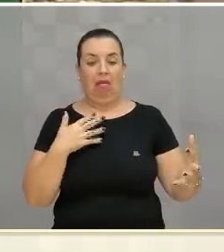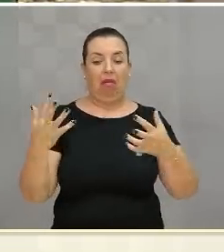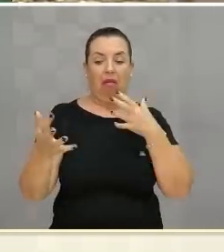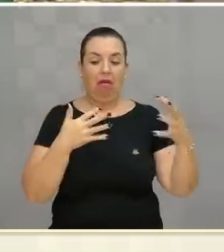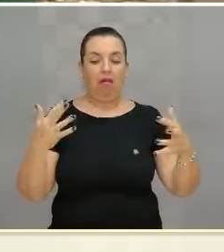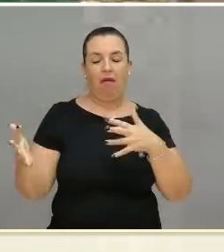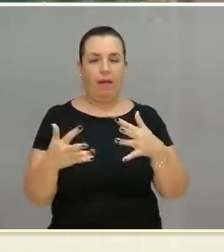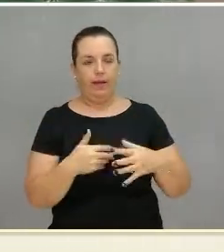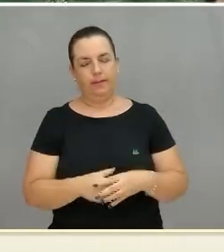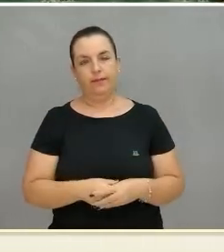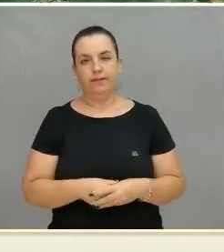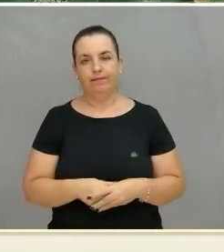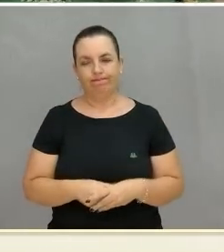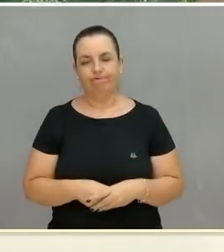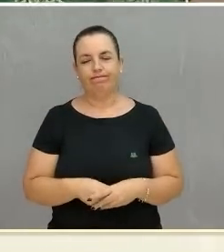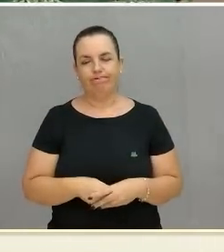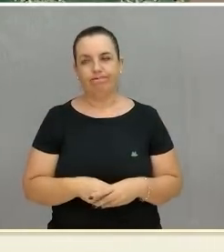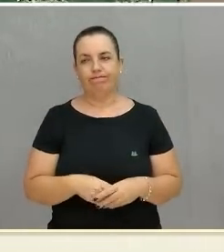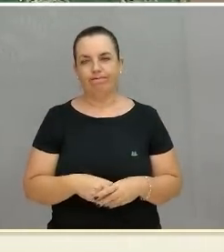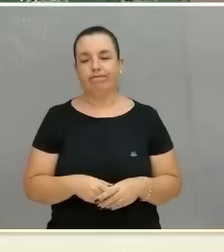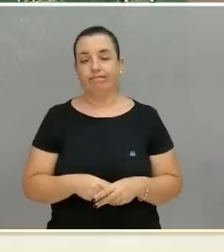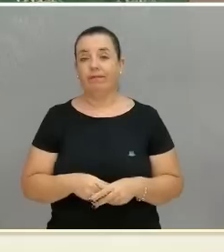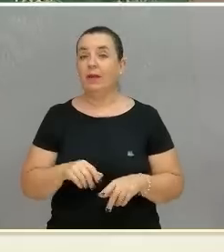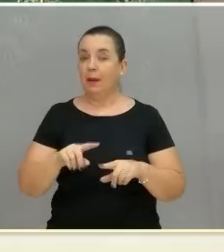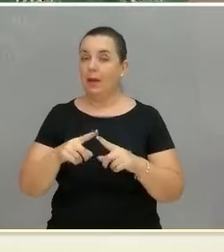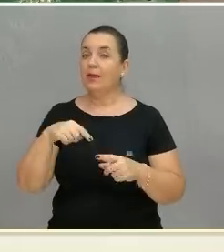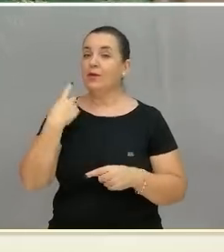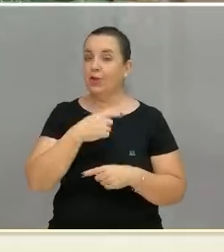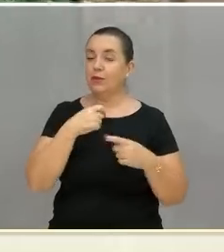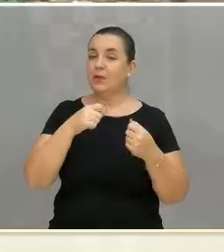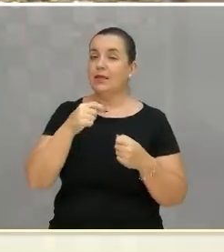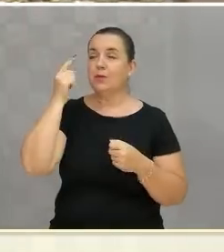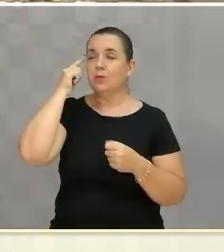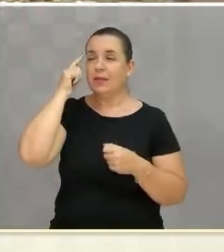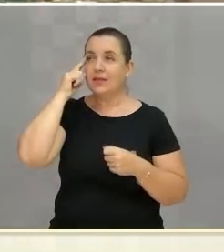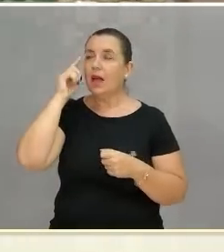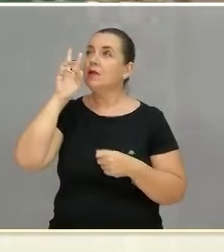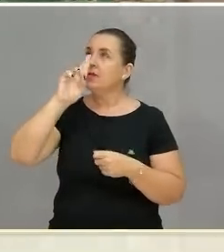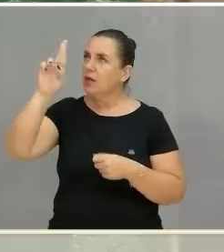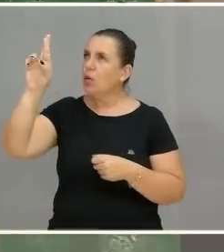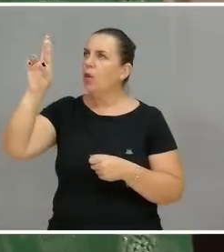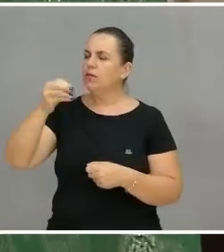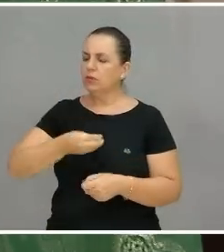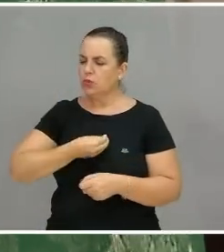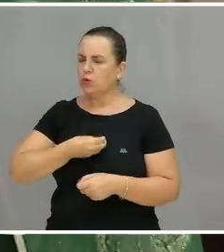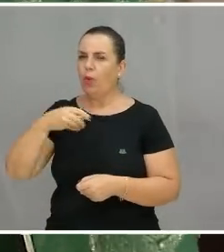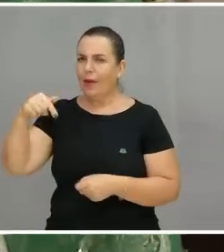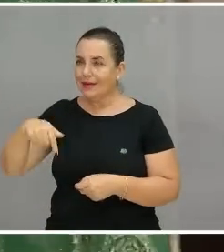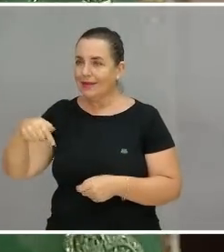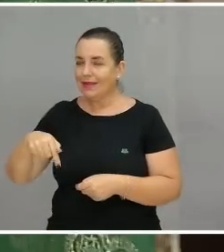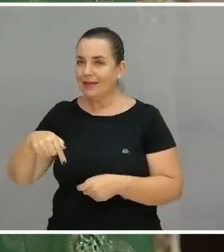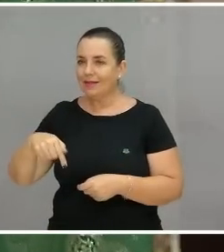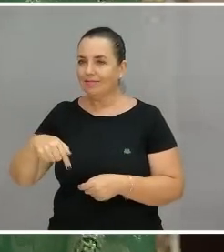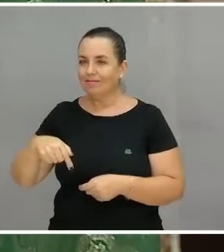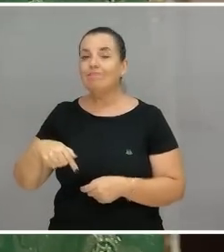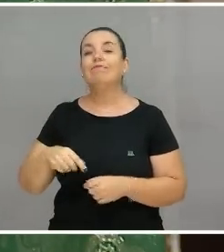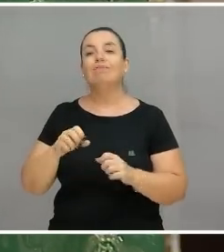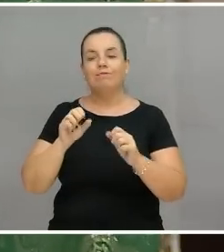sempre, pudesse dizer: Senhor, estou aqui, não sou o melhor, também não sou o